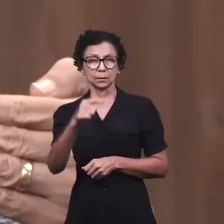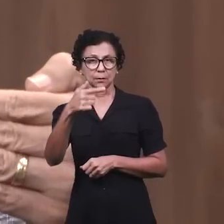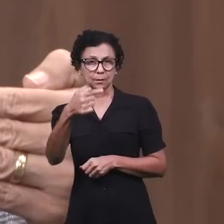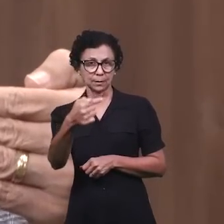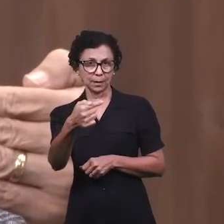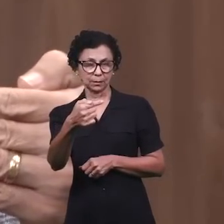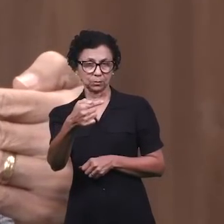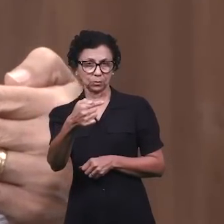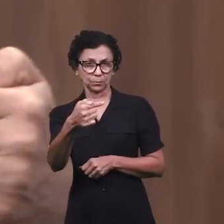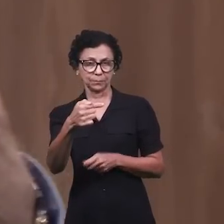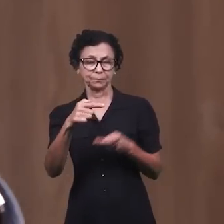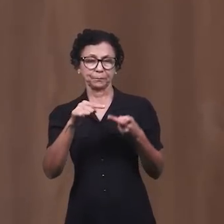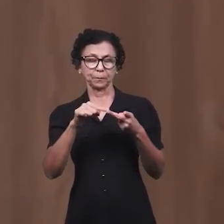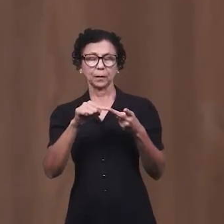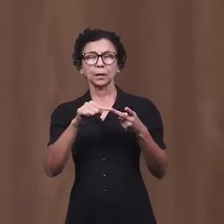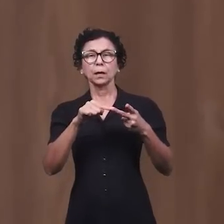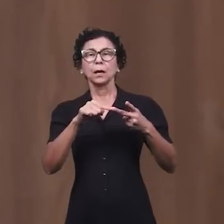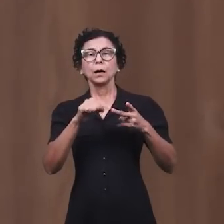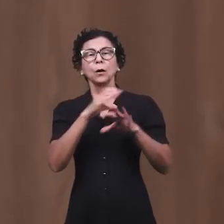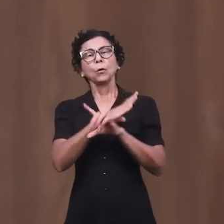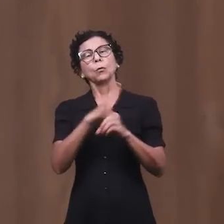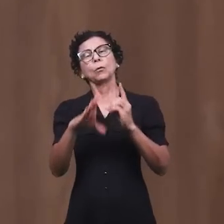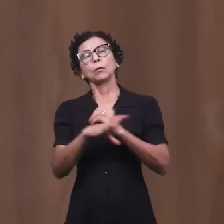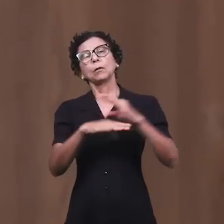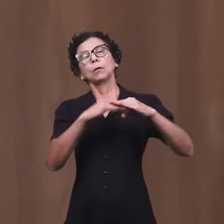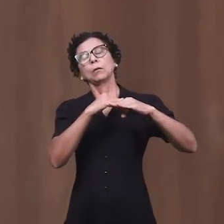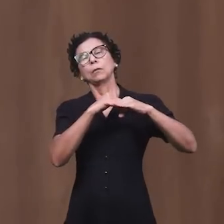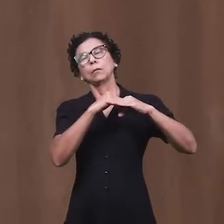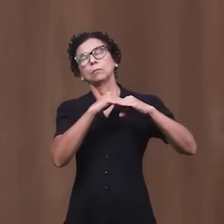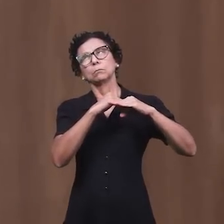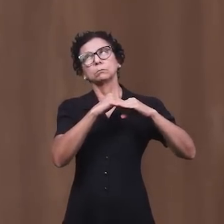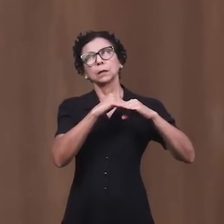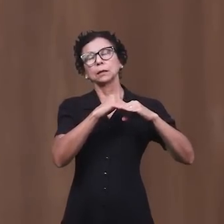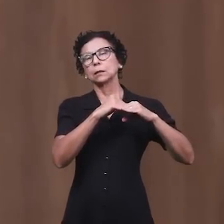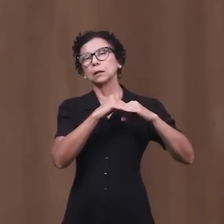culto, que era aquele padrão